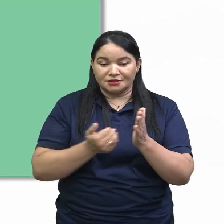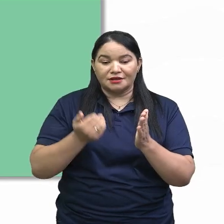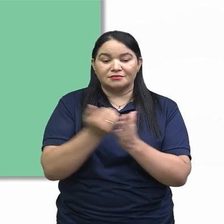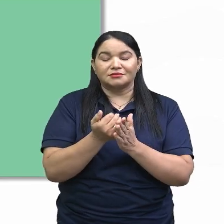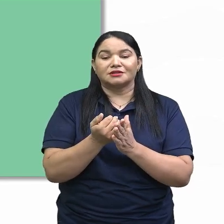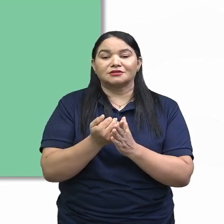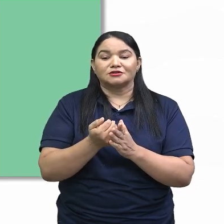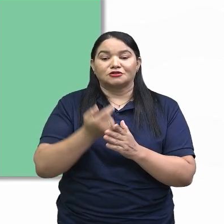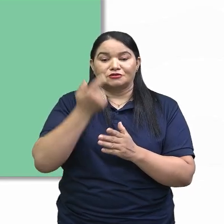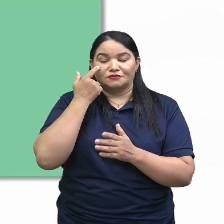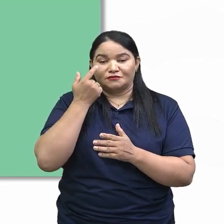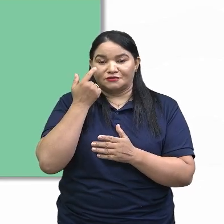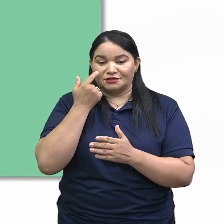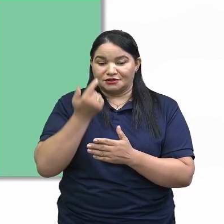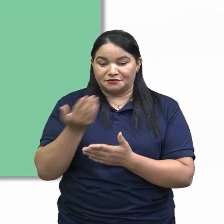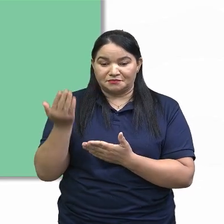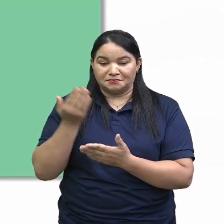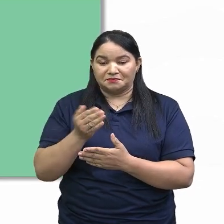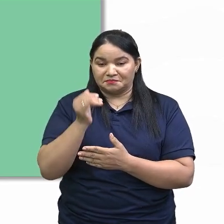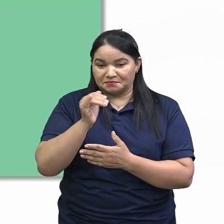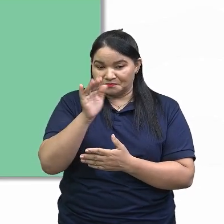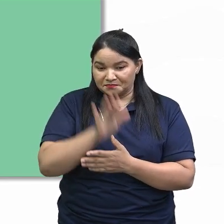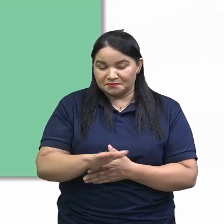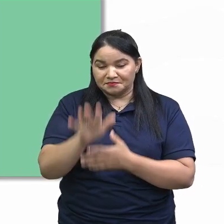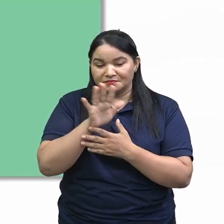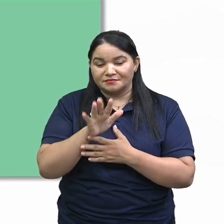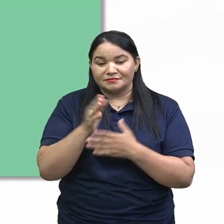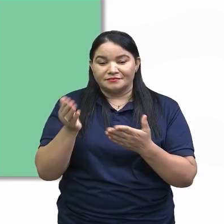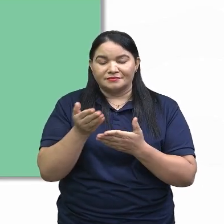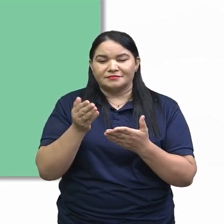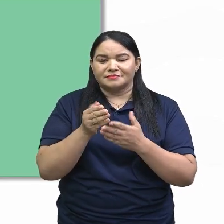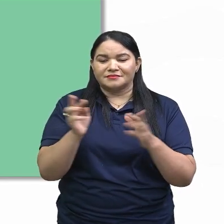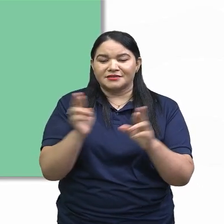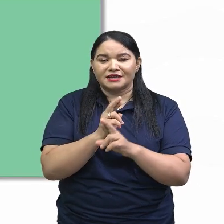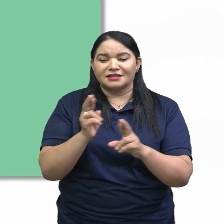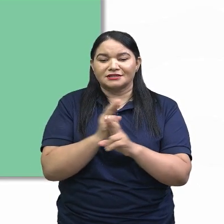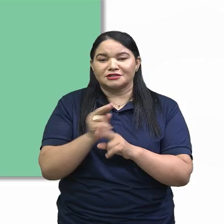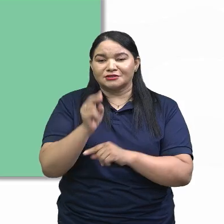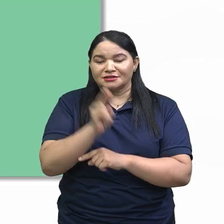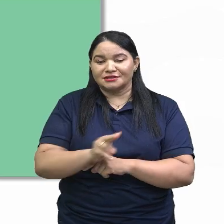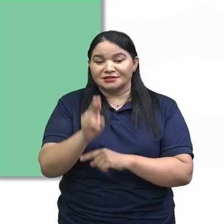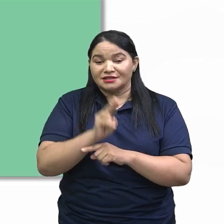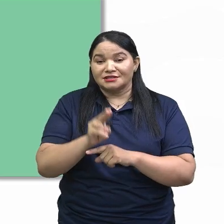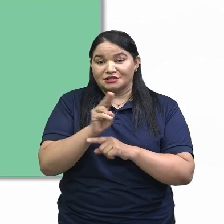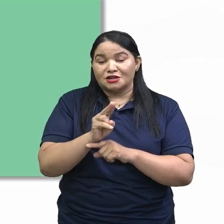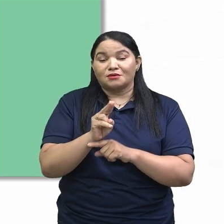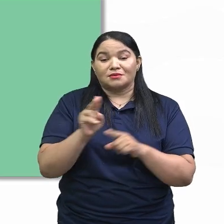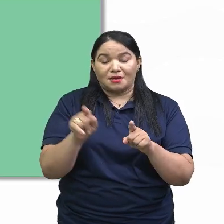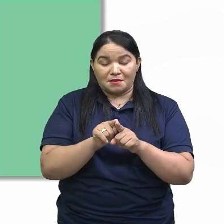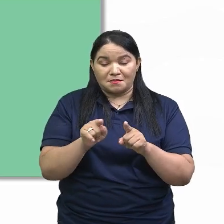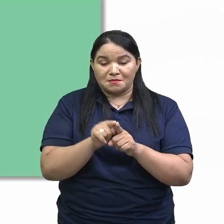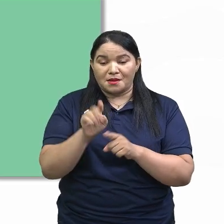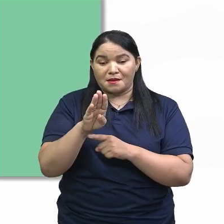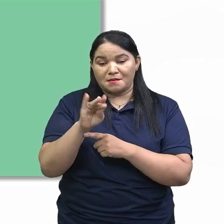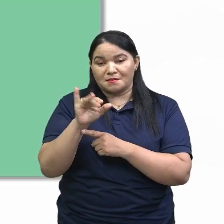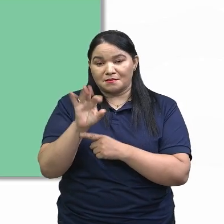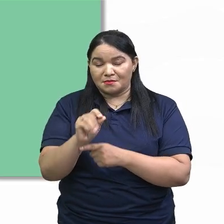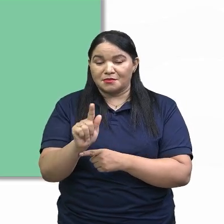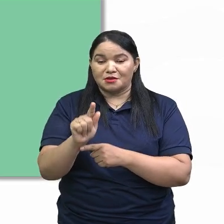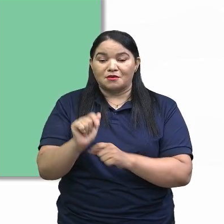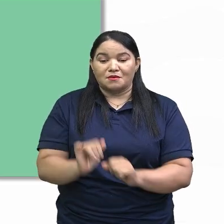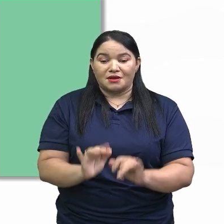biogás, a gente observa essa imagem, né, que relaciona aí para a gente a utilização desse biogás. Para que